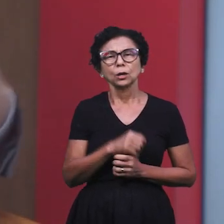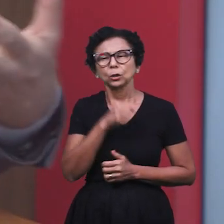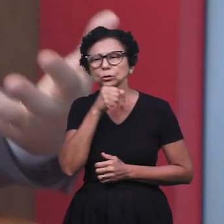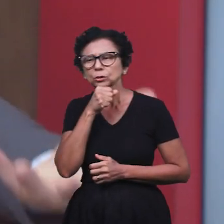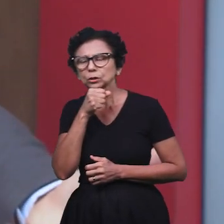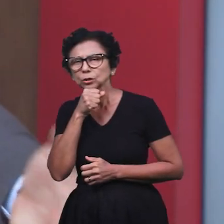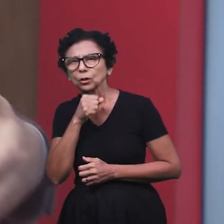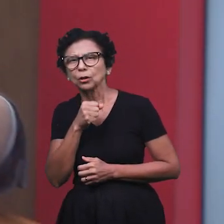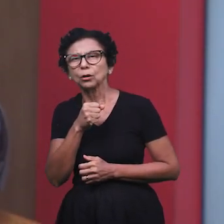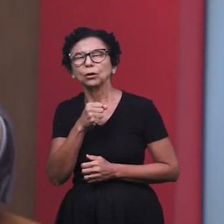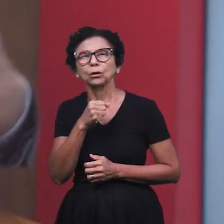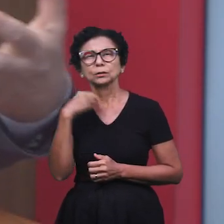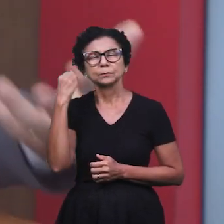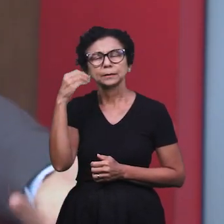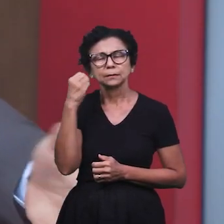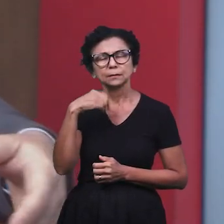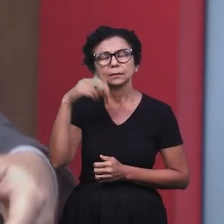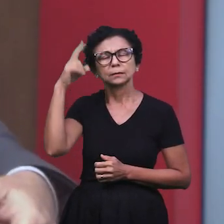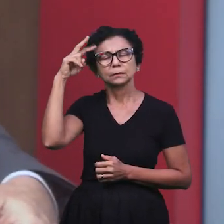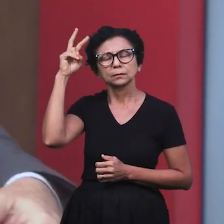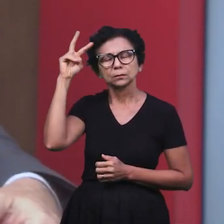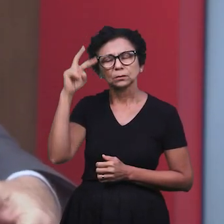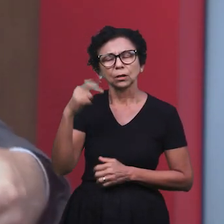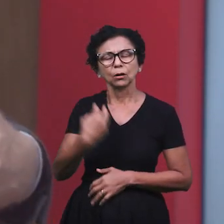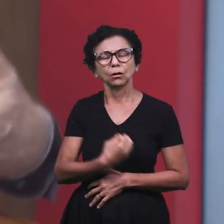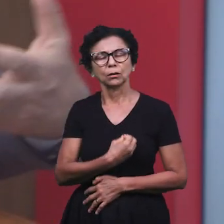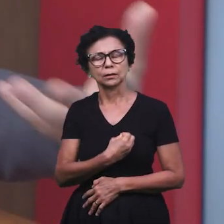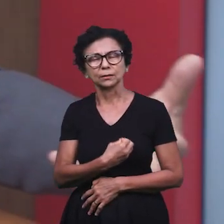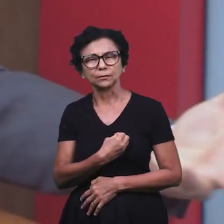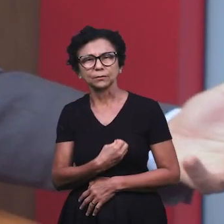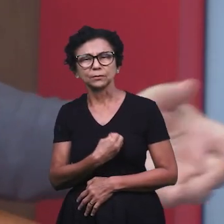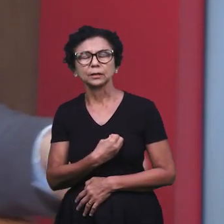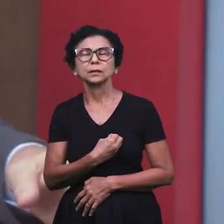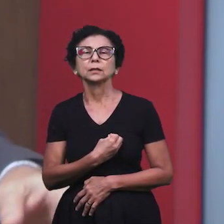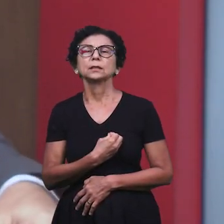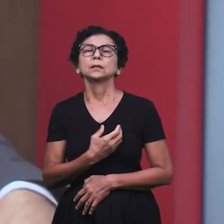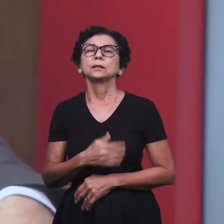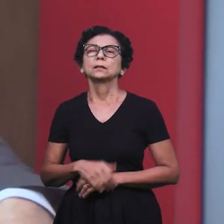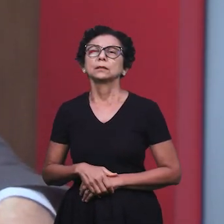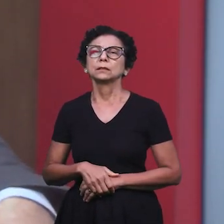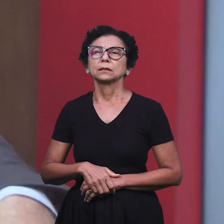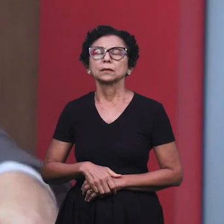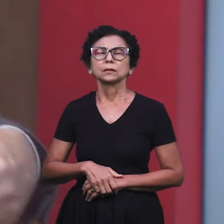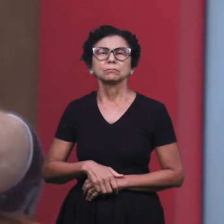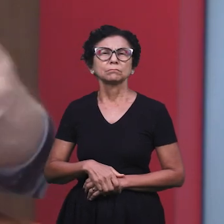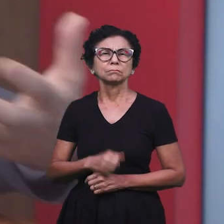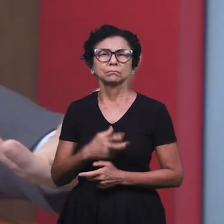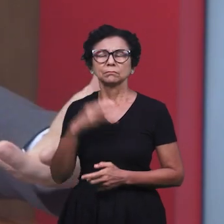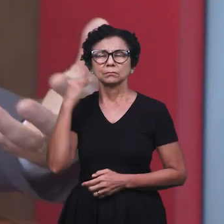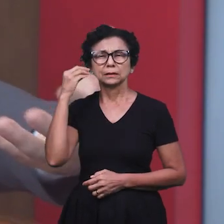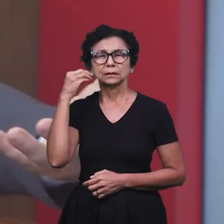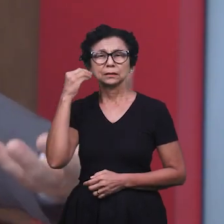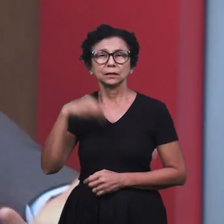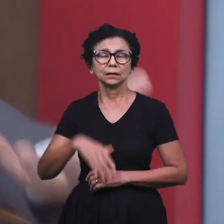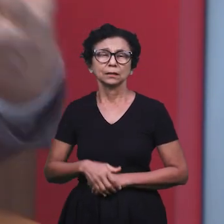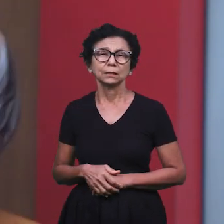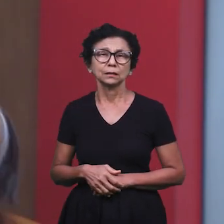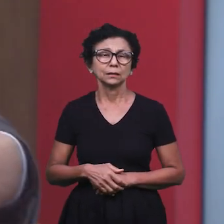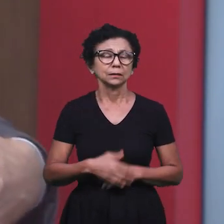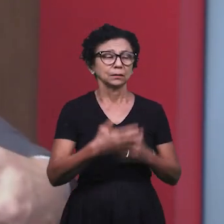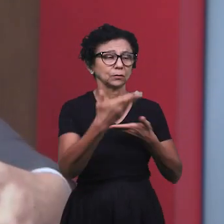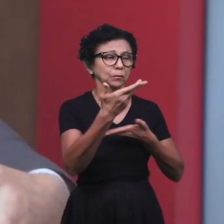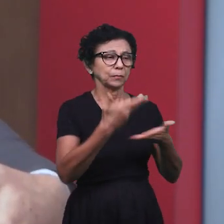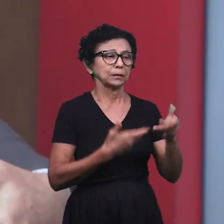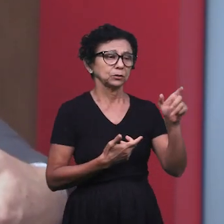com as histórias de vida, com a sabedoria, experiências que que viveram, e para eles também é bom ter